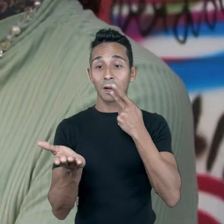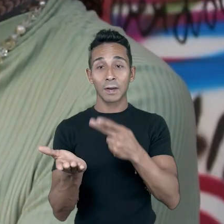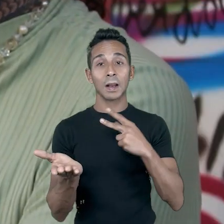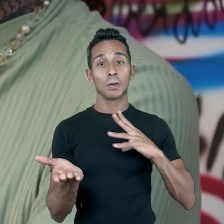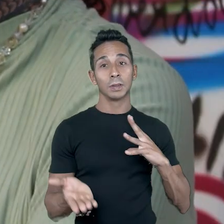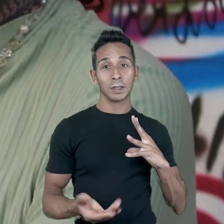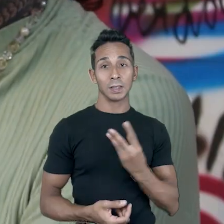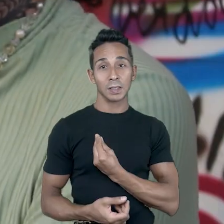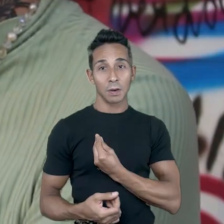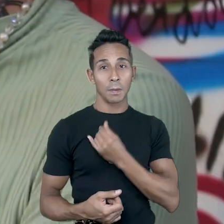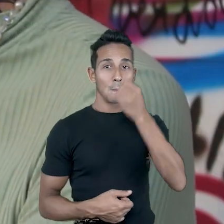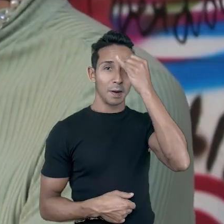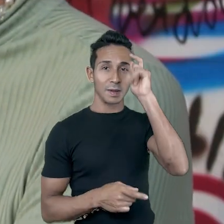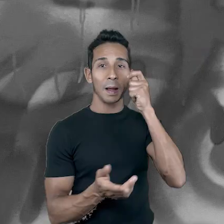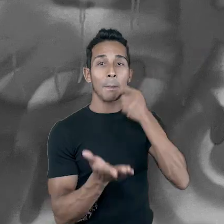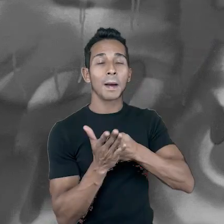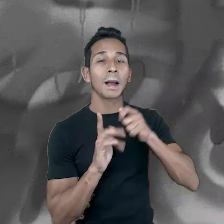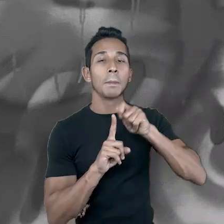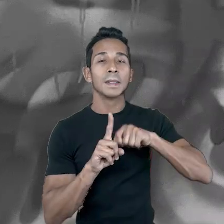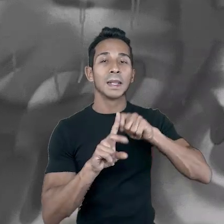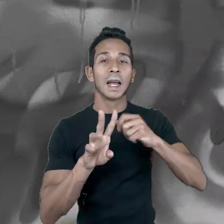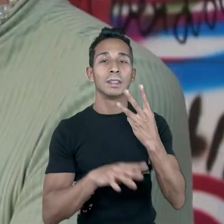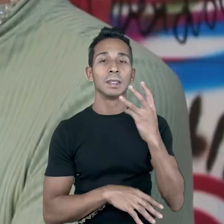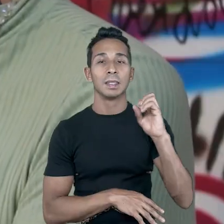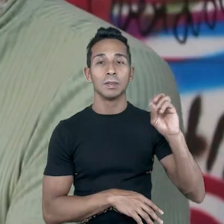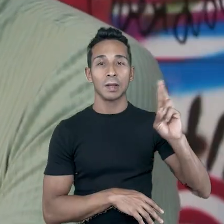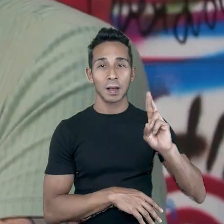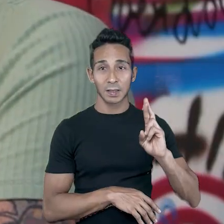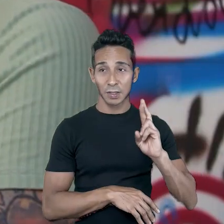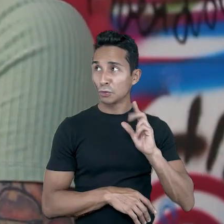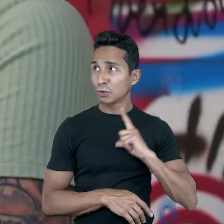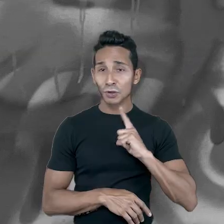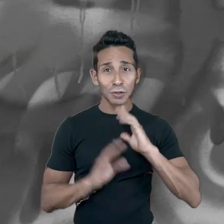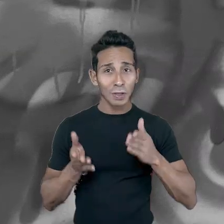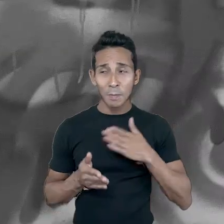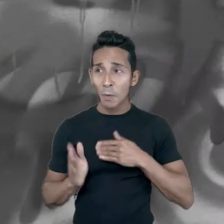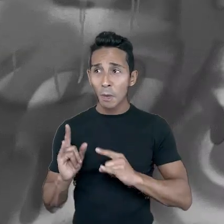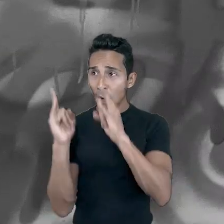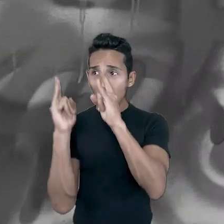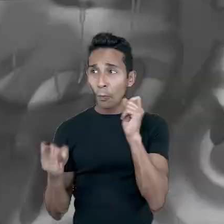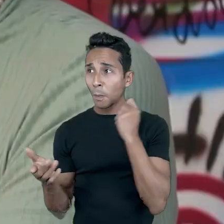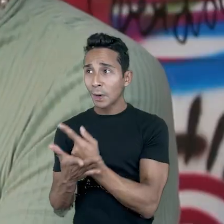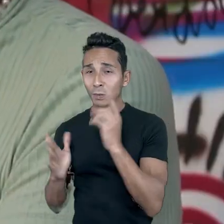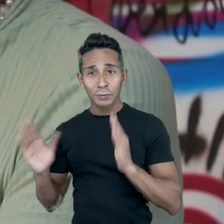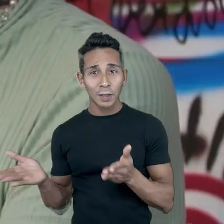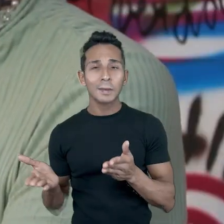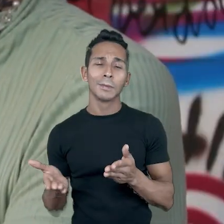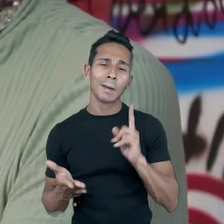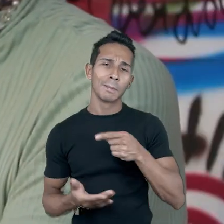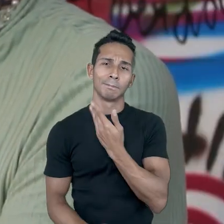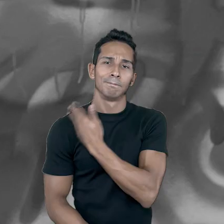dizendo que eu transicionei para fugir de R$300 de mensalidades. Eu com meu apartamento quitado na cidade, tá? Então,